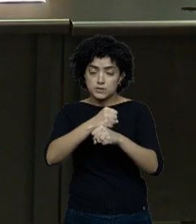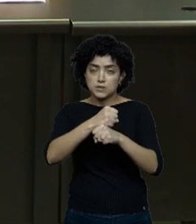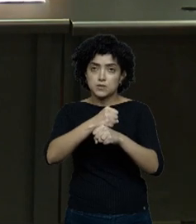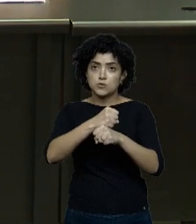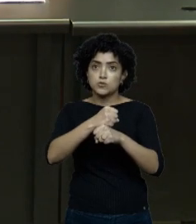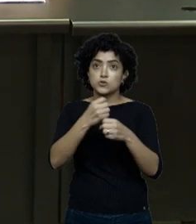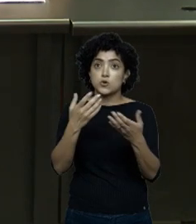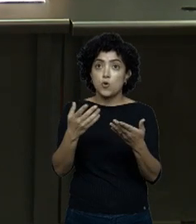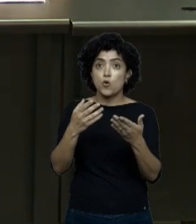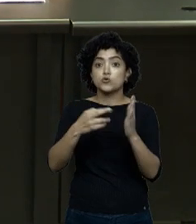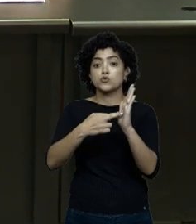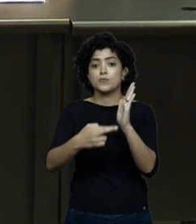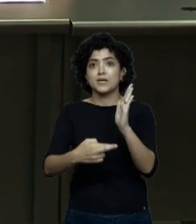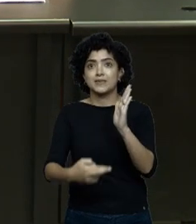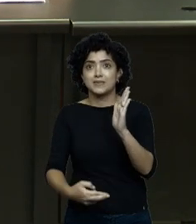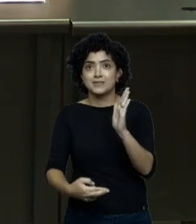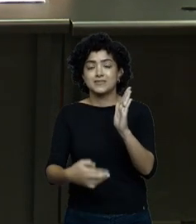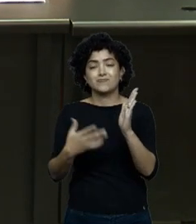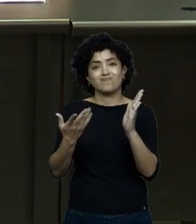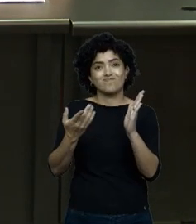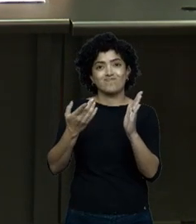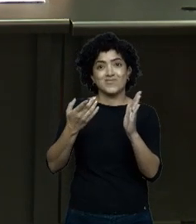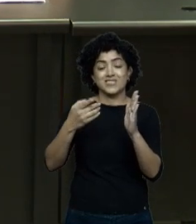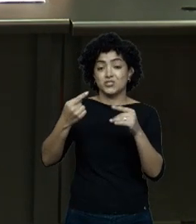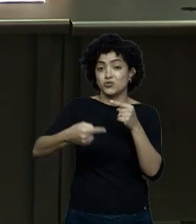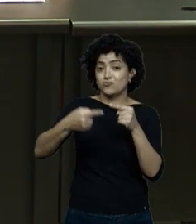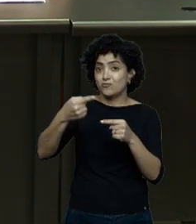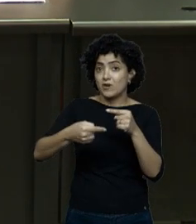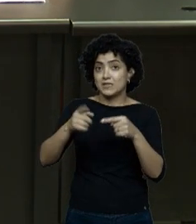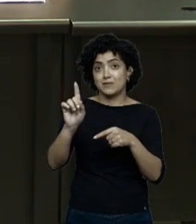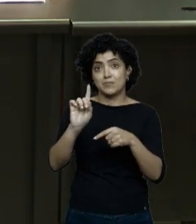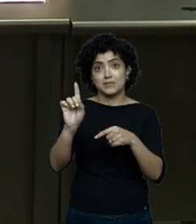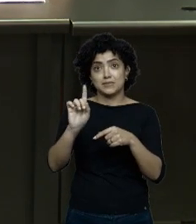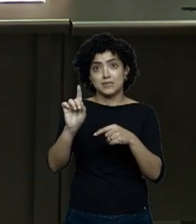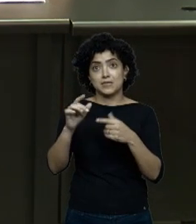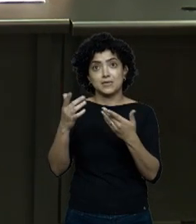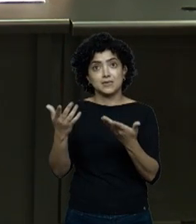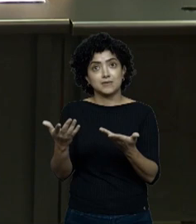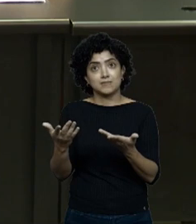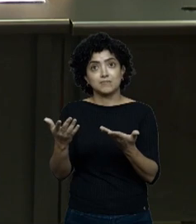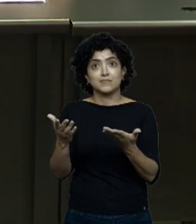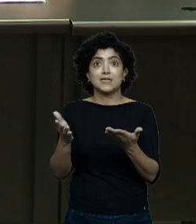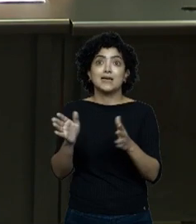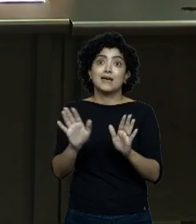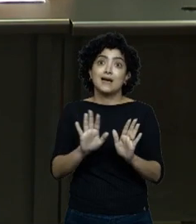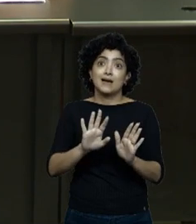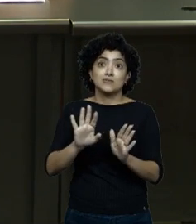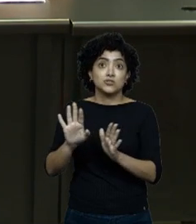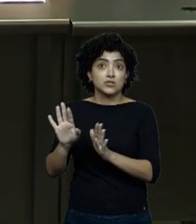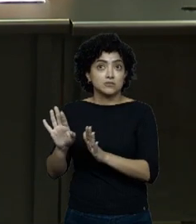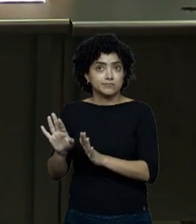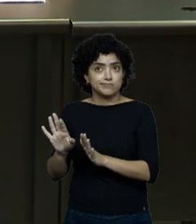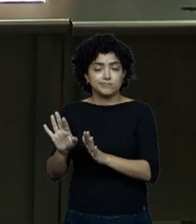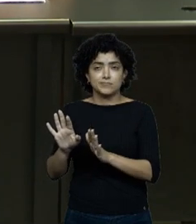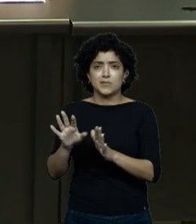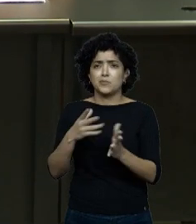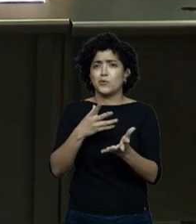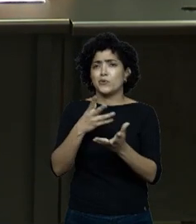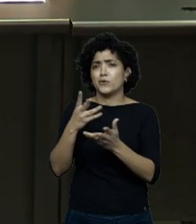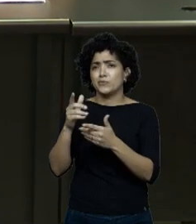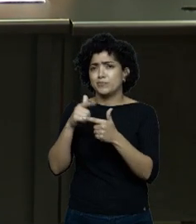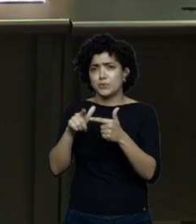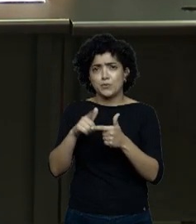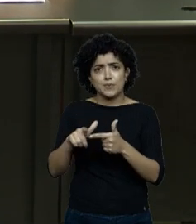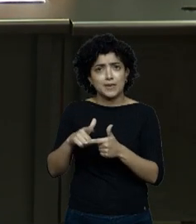né E sobre a redação das não vão entrar aqui no debate porque a redação já é público e notório 1 milhão de problemas